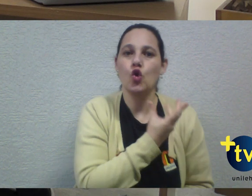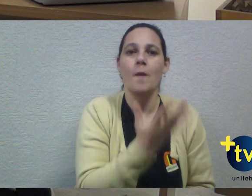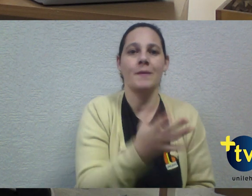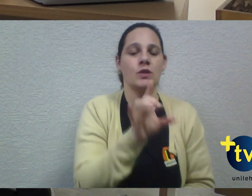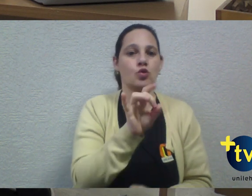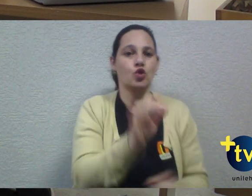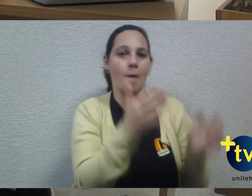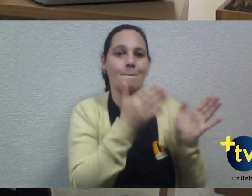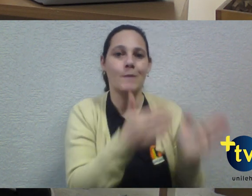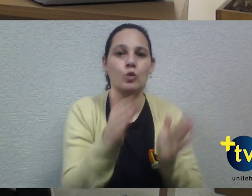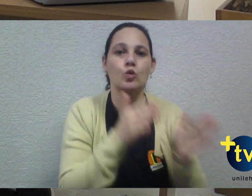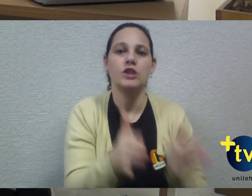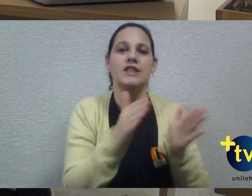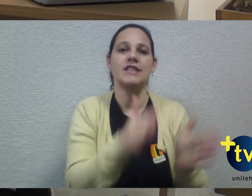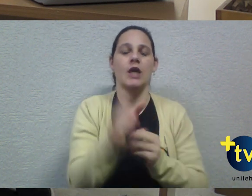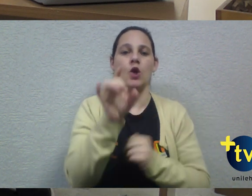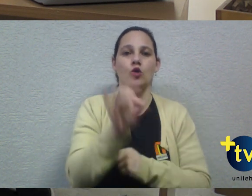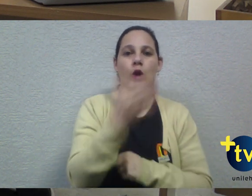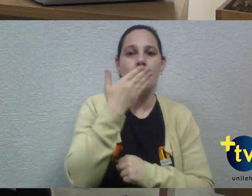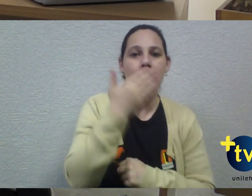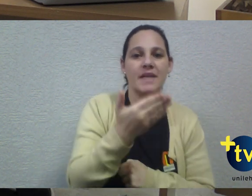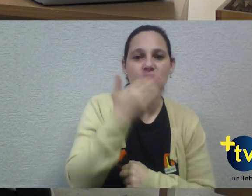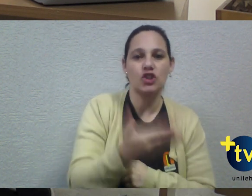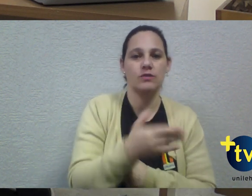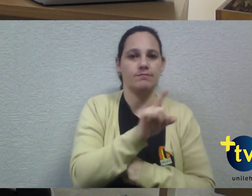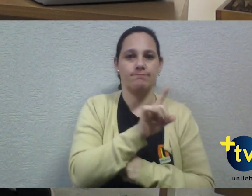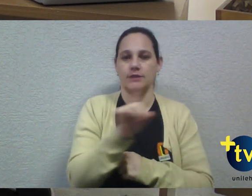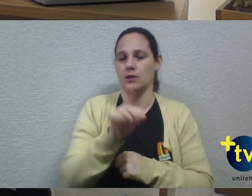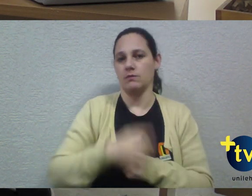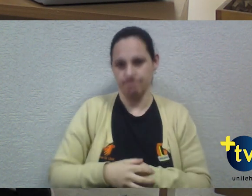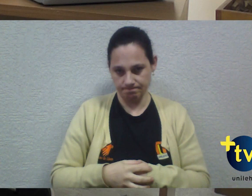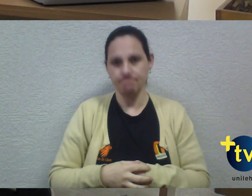produção, meramente apenas para atender a demanda da empresa.